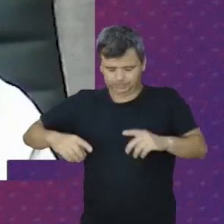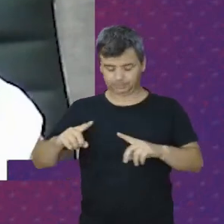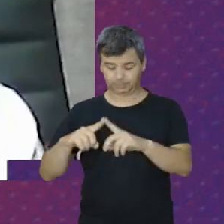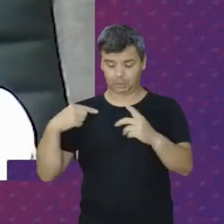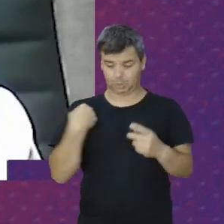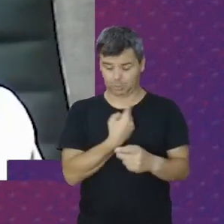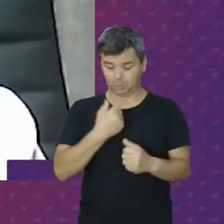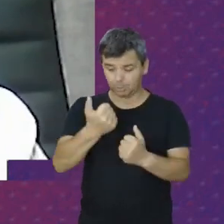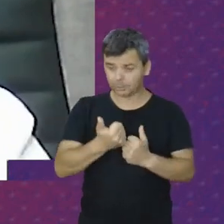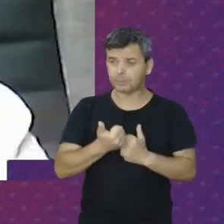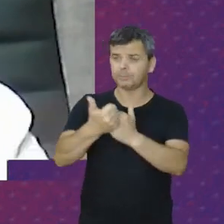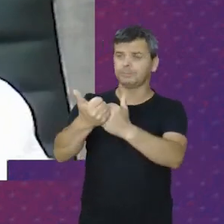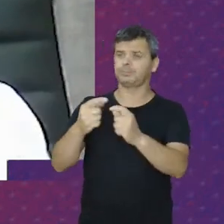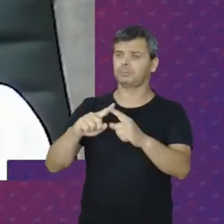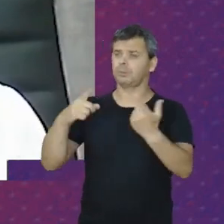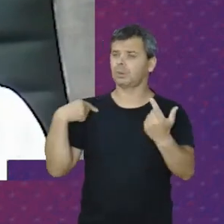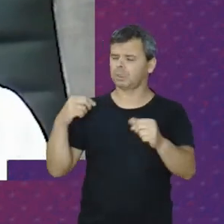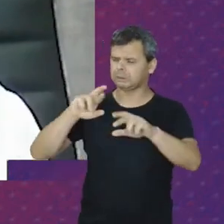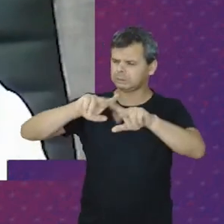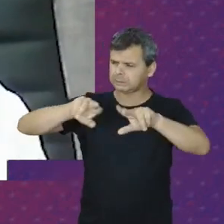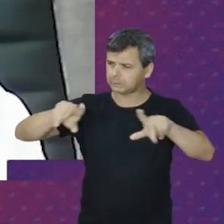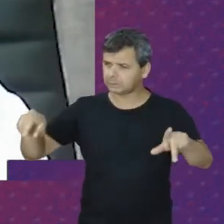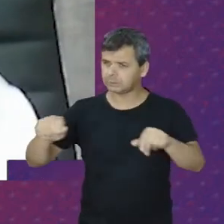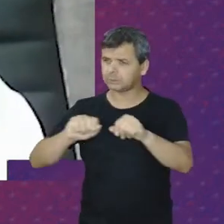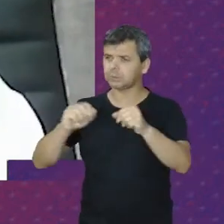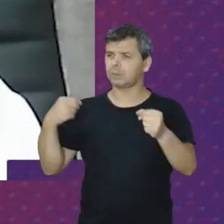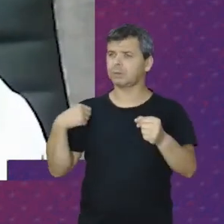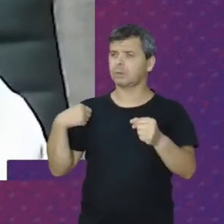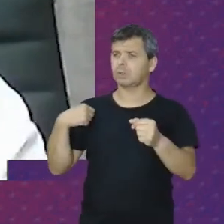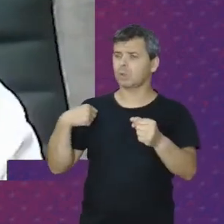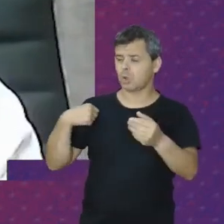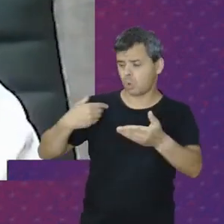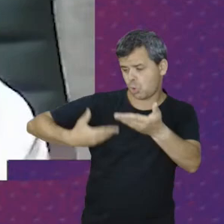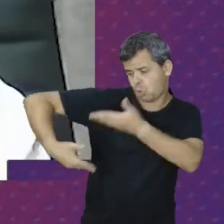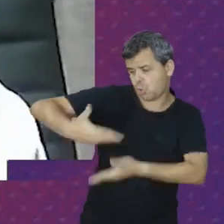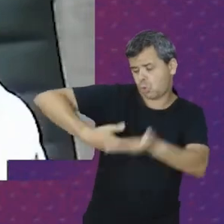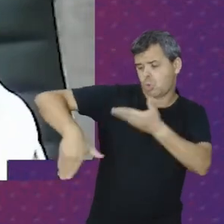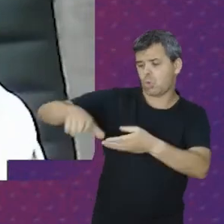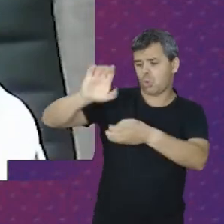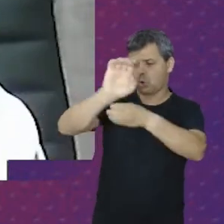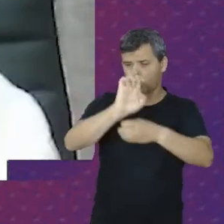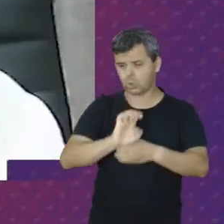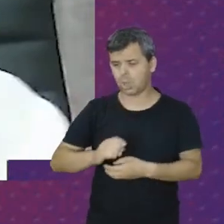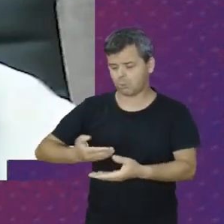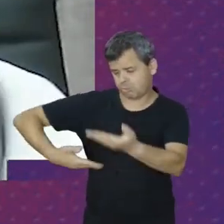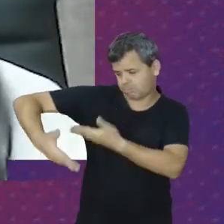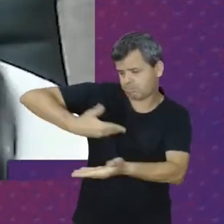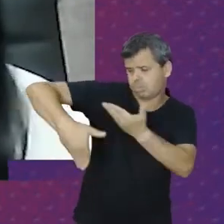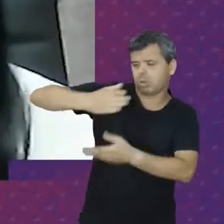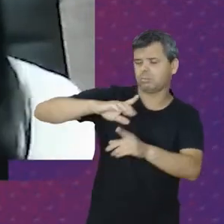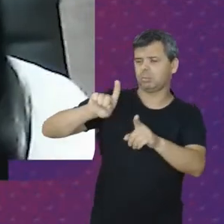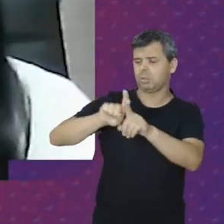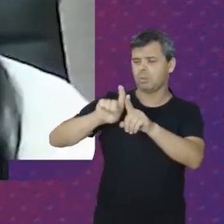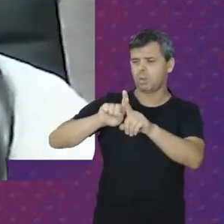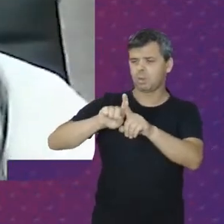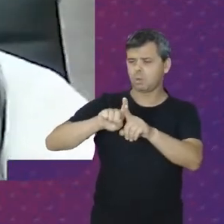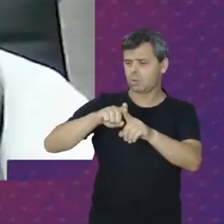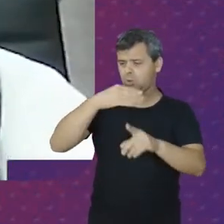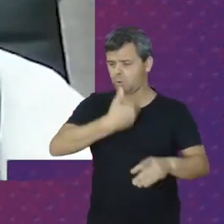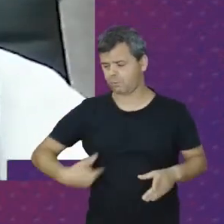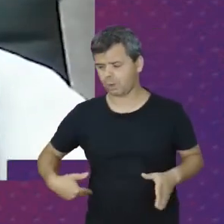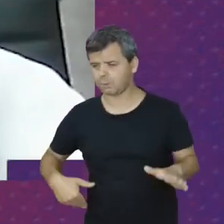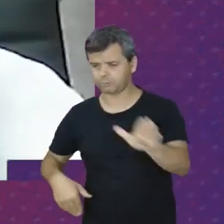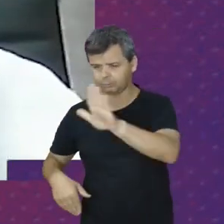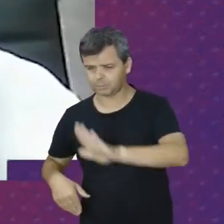buscamos os apoios, né, de várias parcerias, dentre elas a parceria com o governo do Estado e com o governo federal. Tá? Então, feita